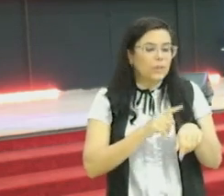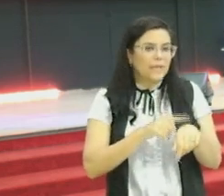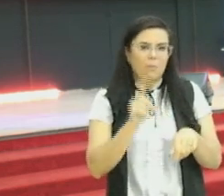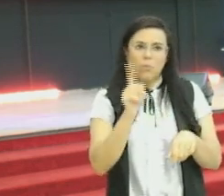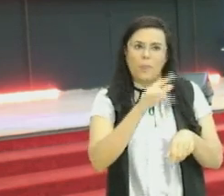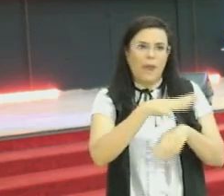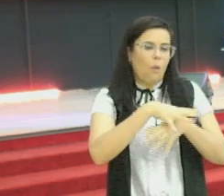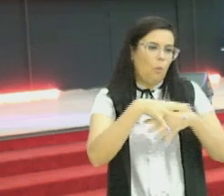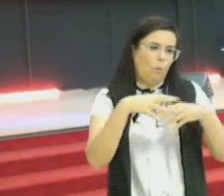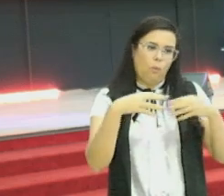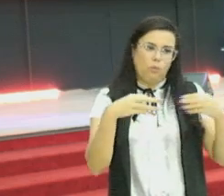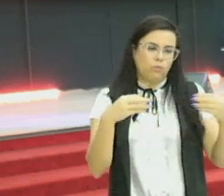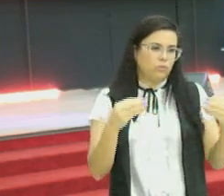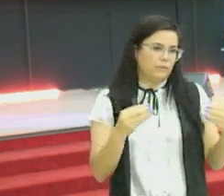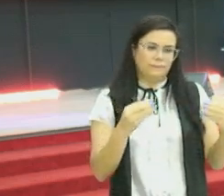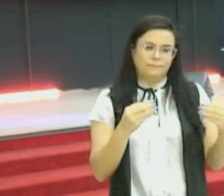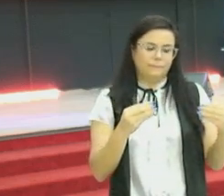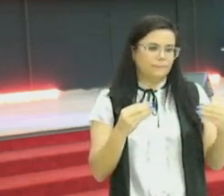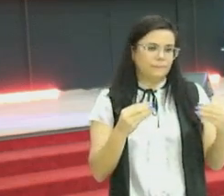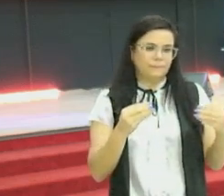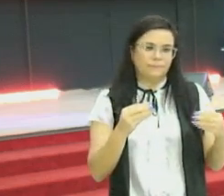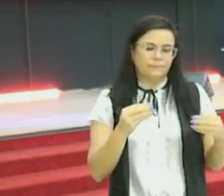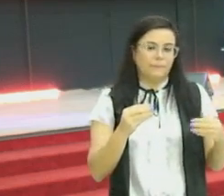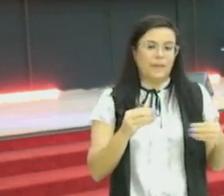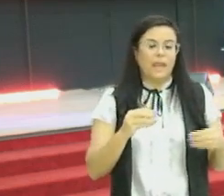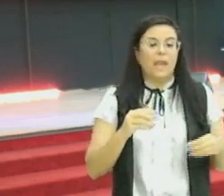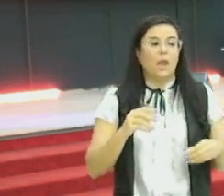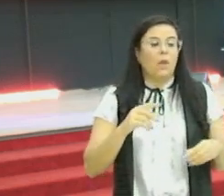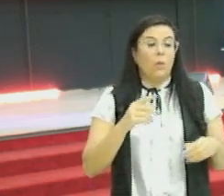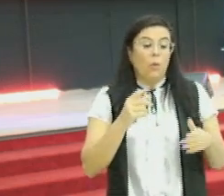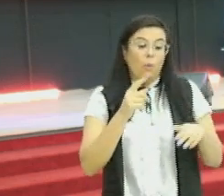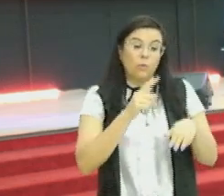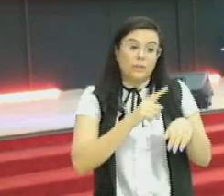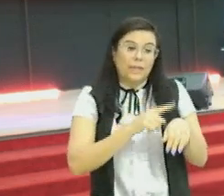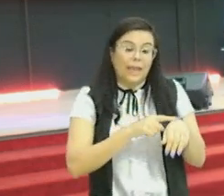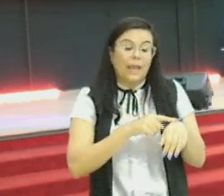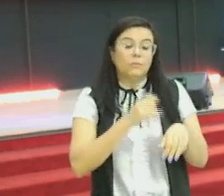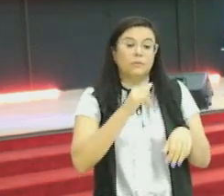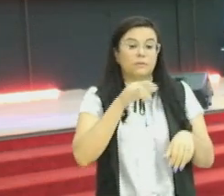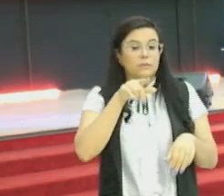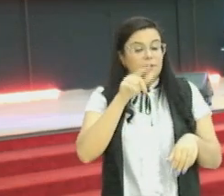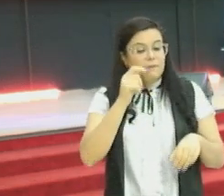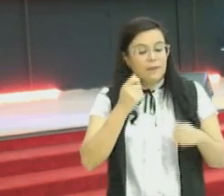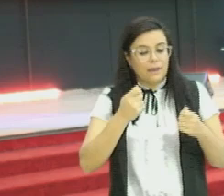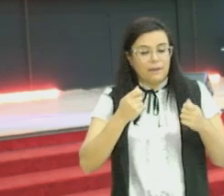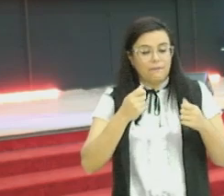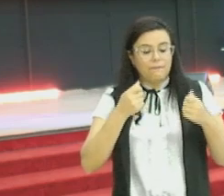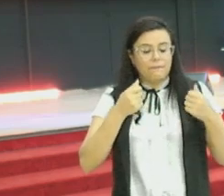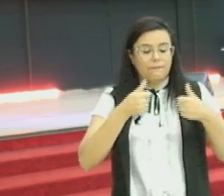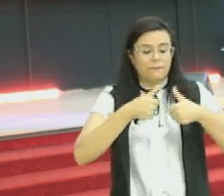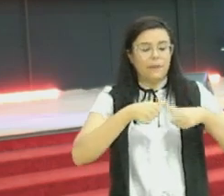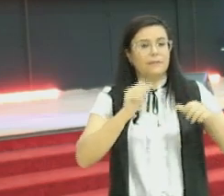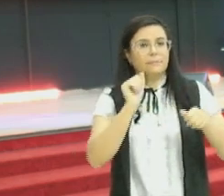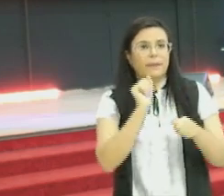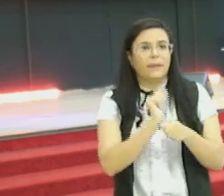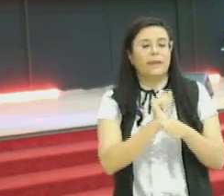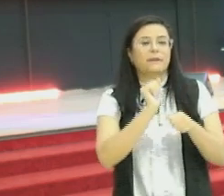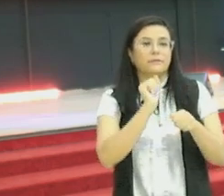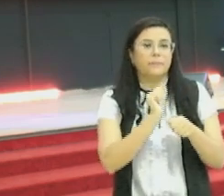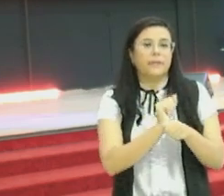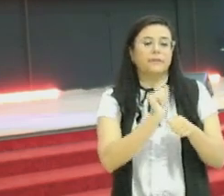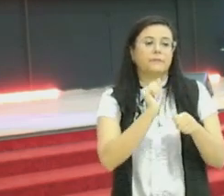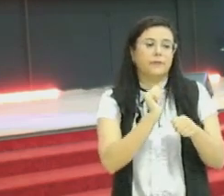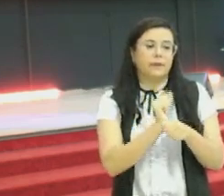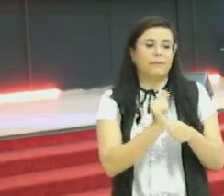feridas. Pelo contrário, o tempo aprofunda feridas. Então, se você quer